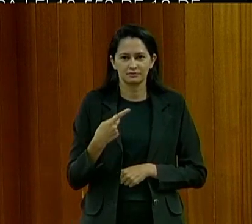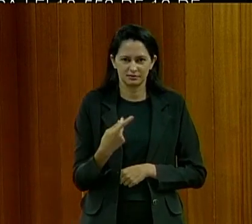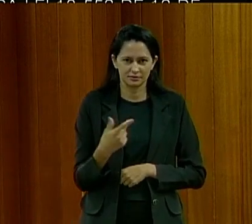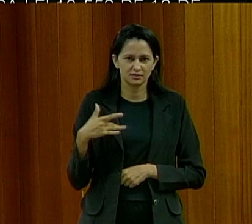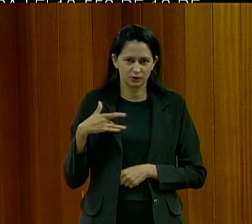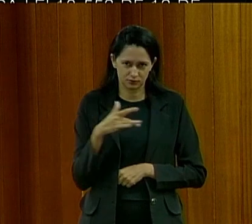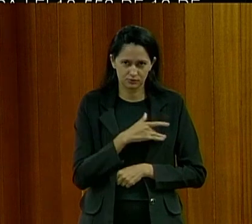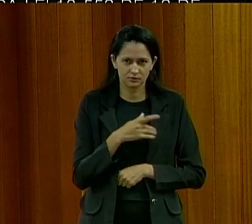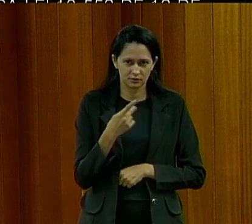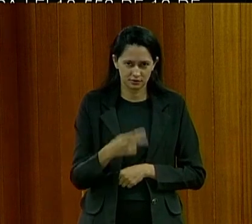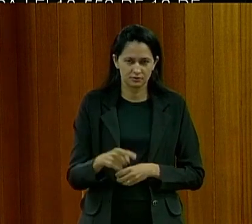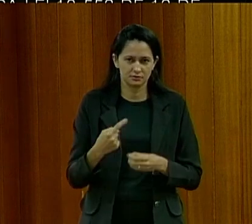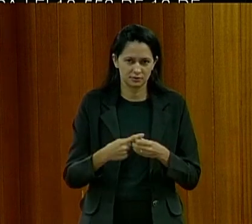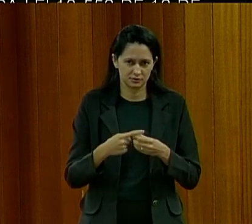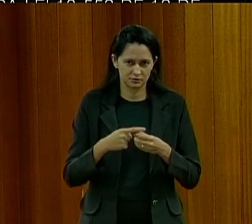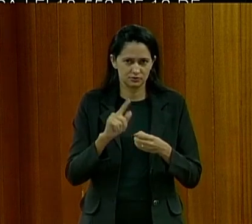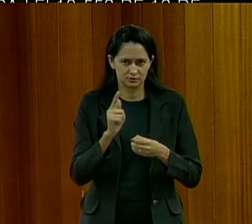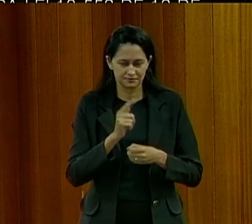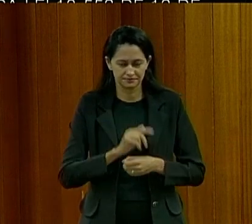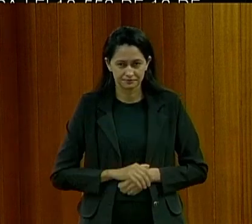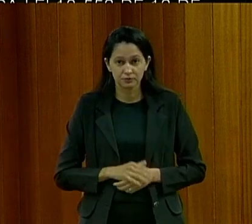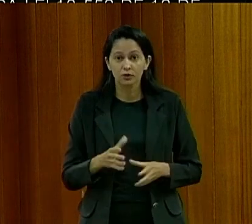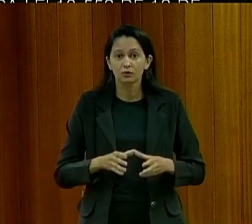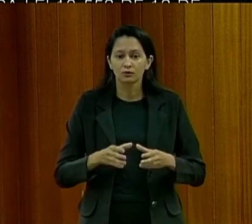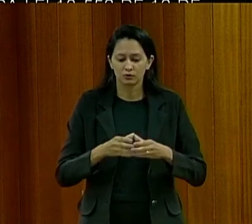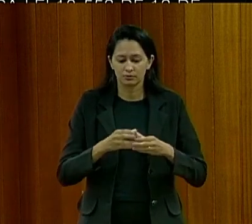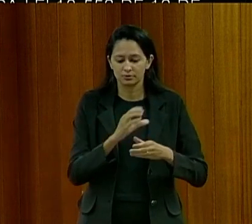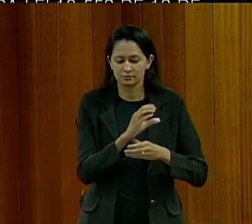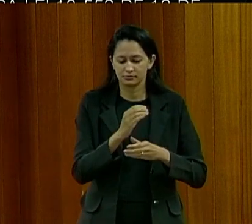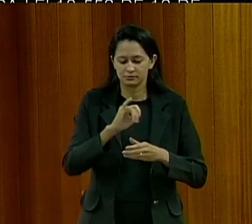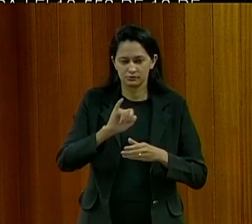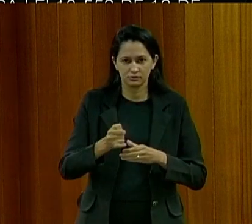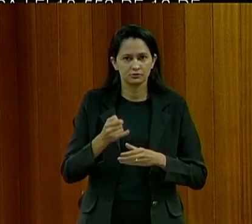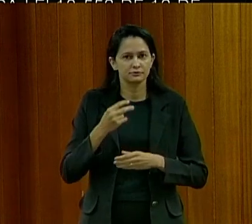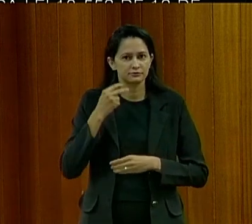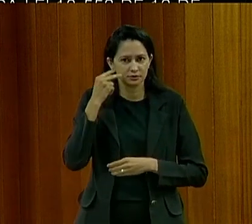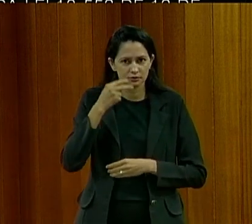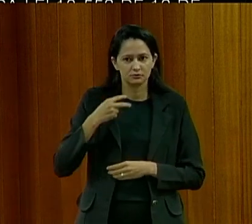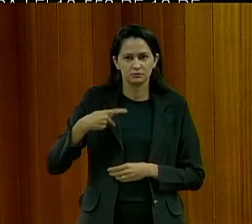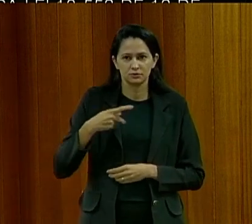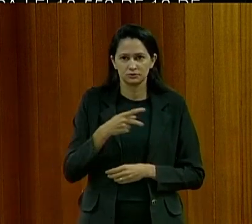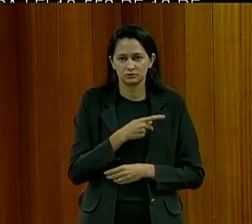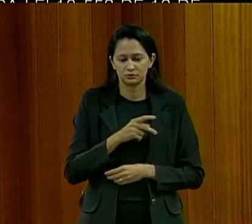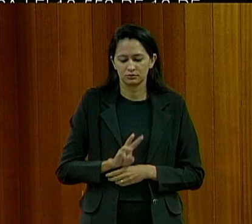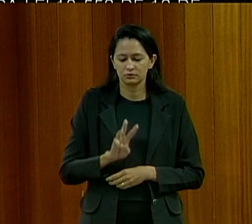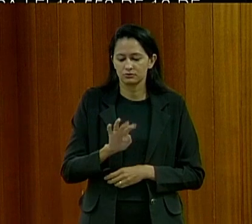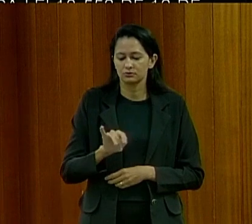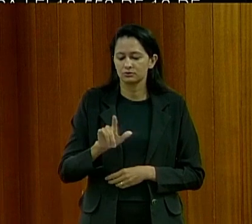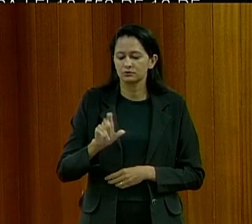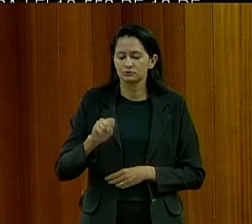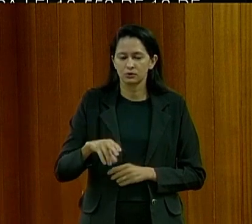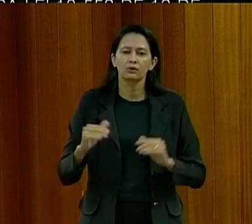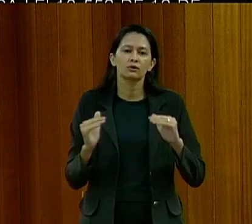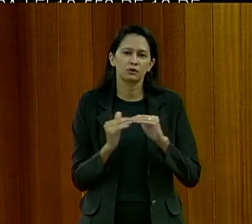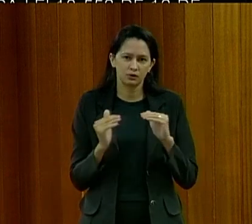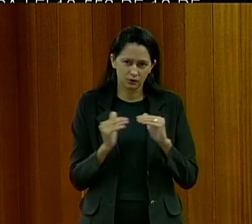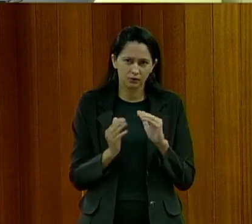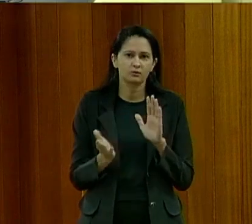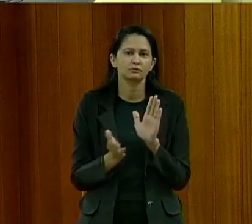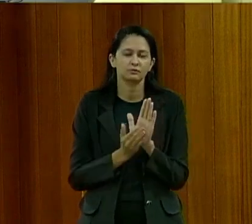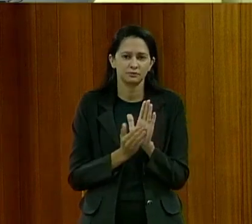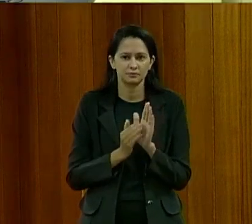de Constituição e Justiça, o relator pastor Wilson, pela aprovação, senhor presidente. Está em discussão, senhores